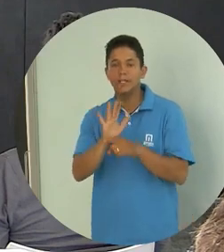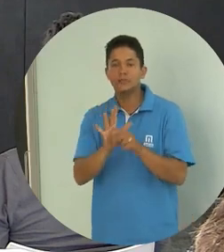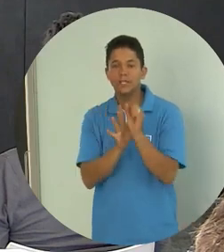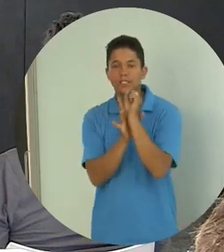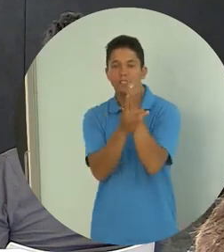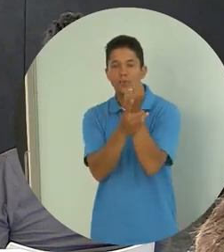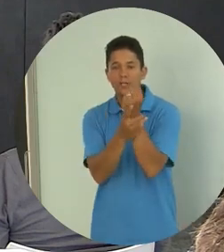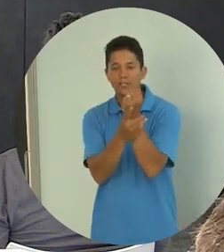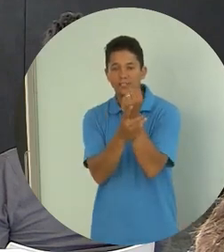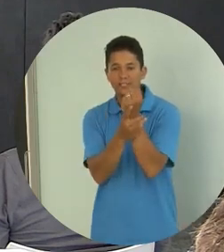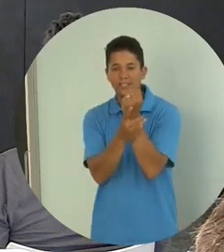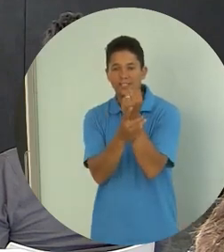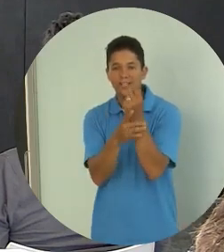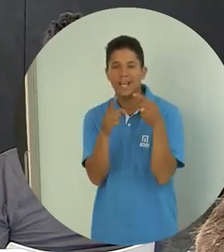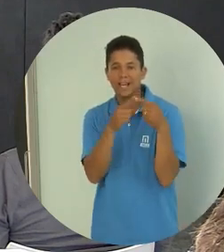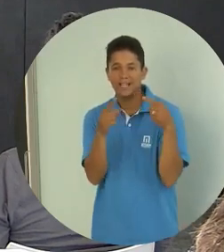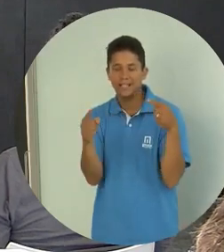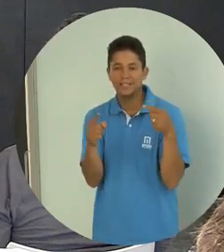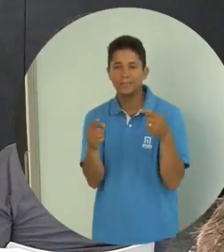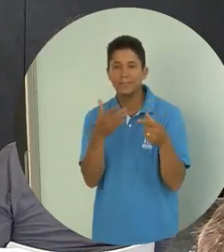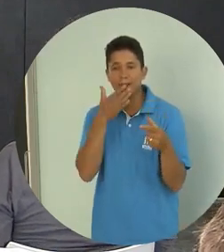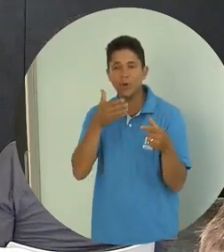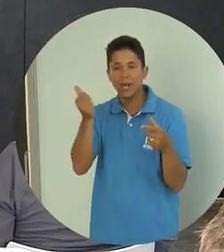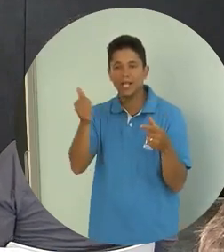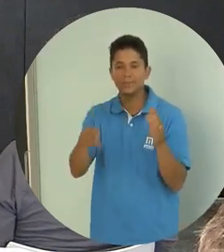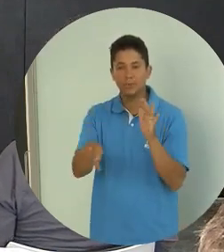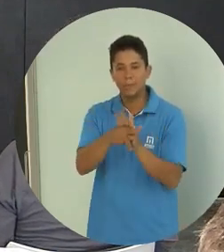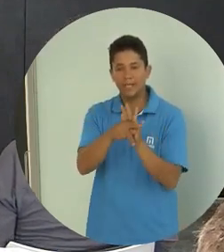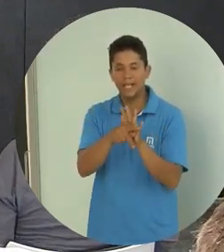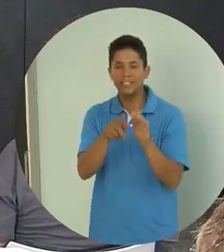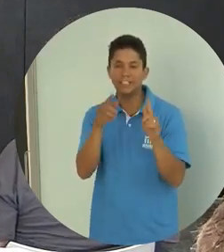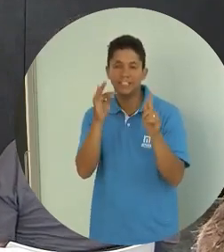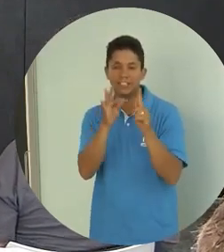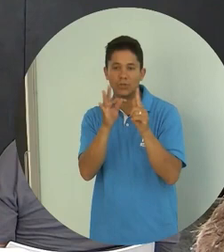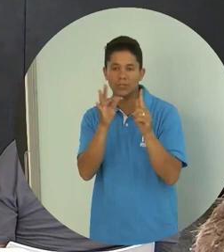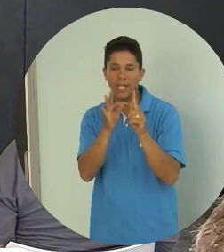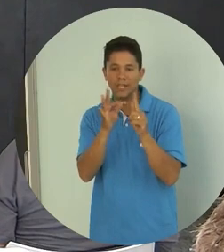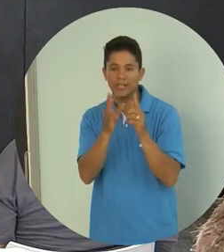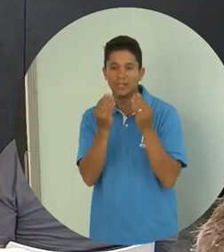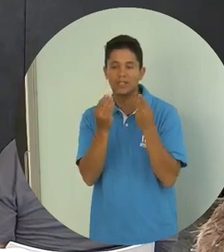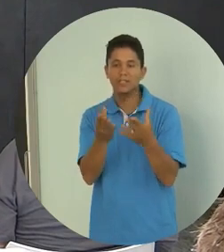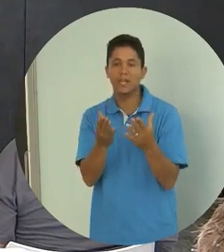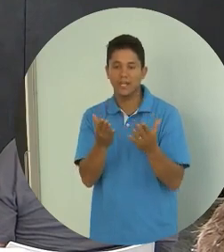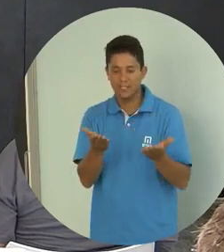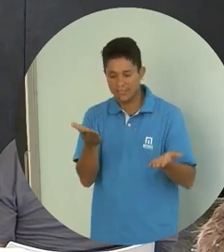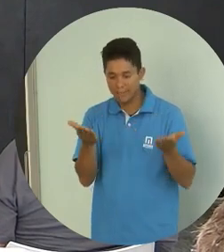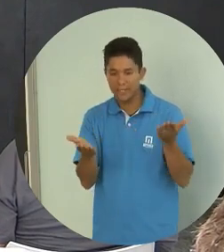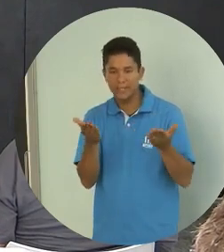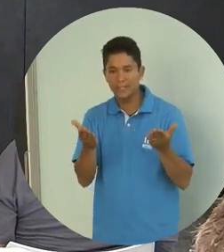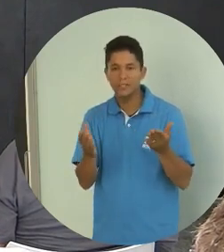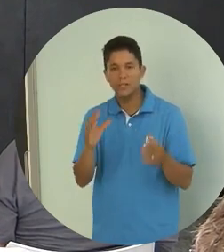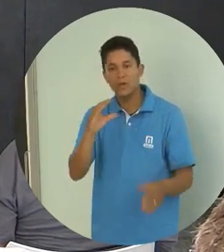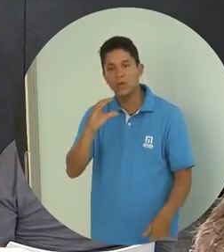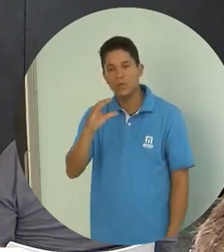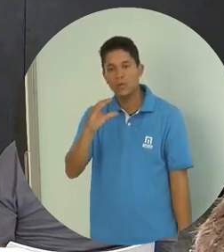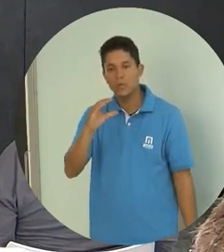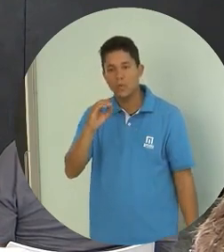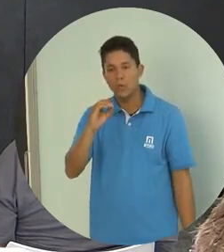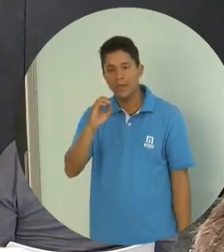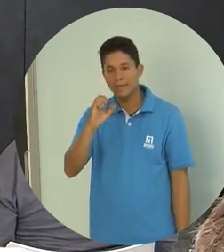de melhorar as propriedades geotécnicas mesmo, para gerar análise de estabilidade com coeficientes de segurança